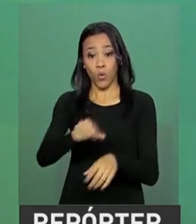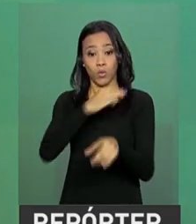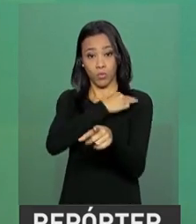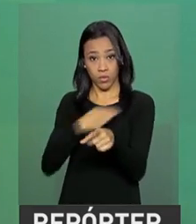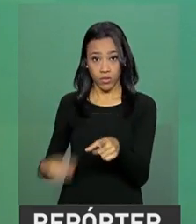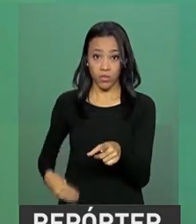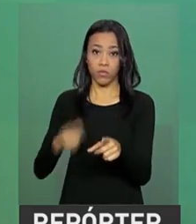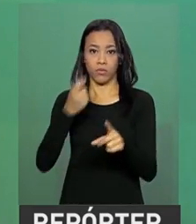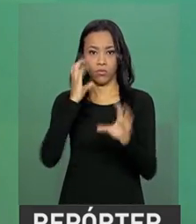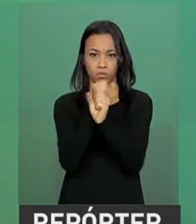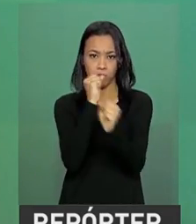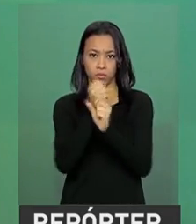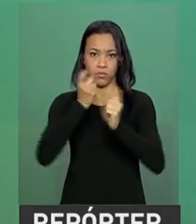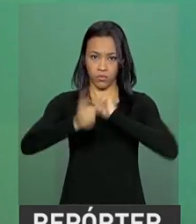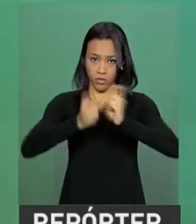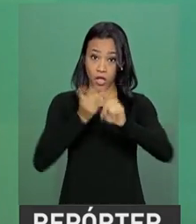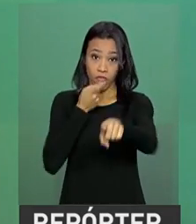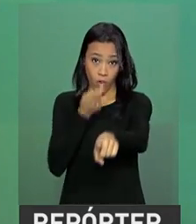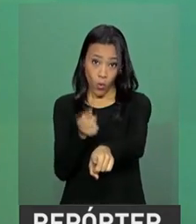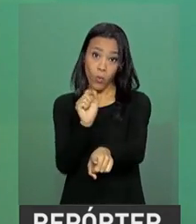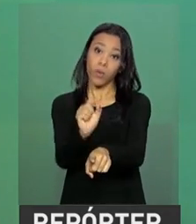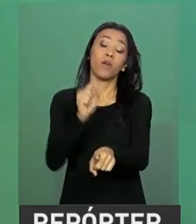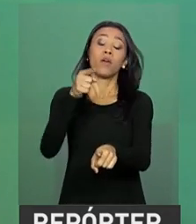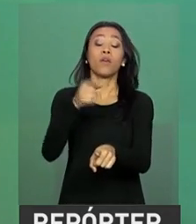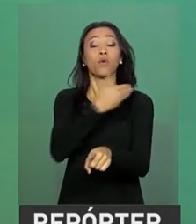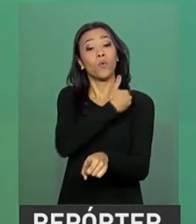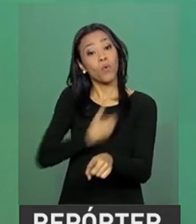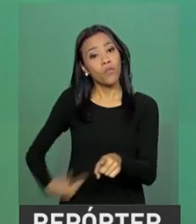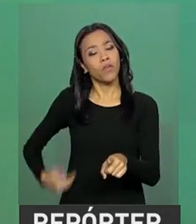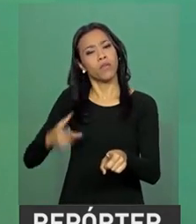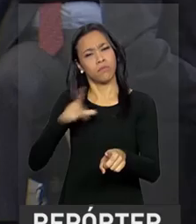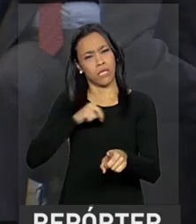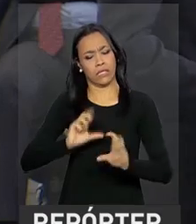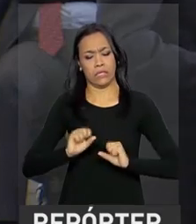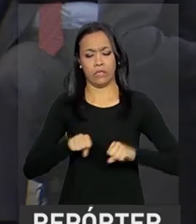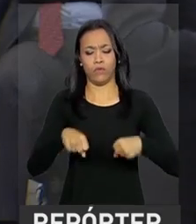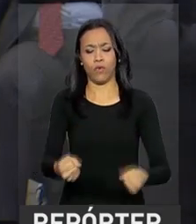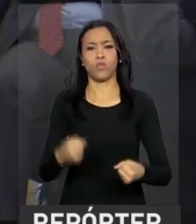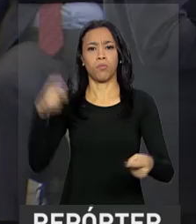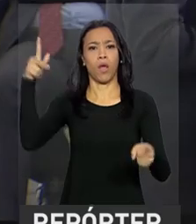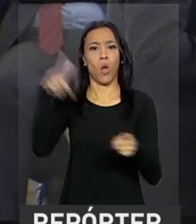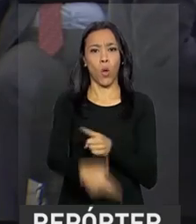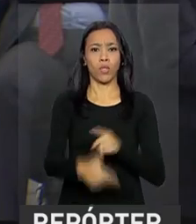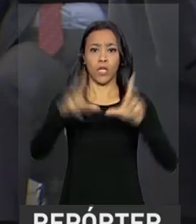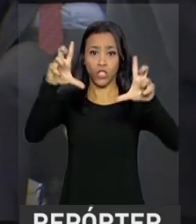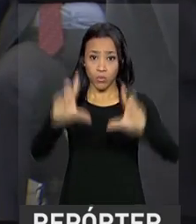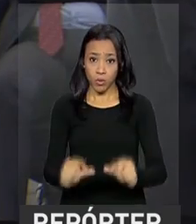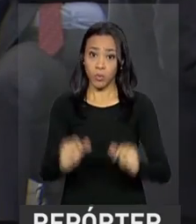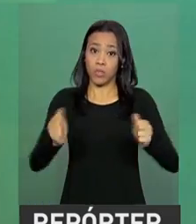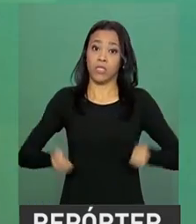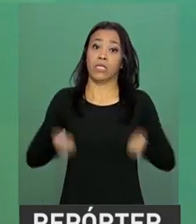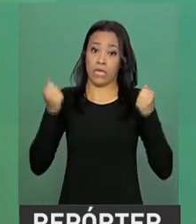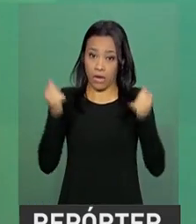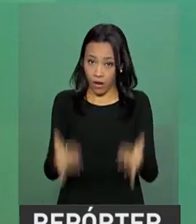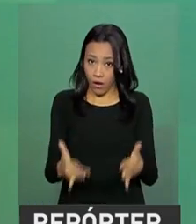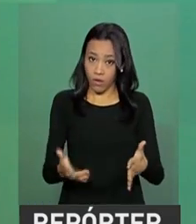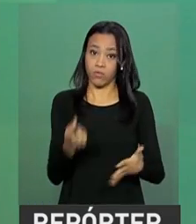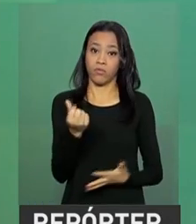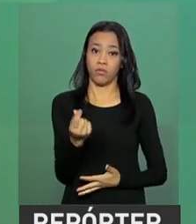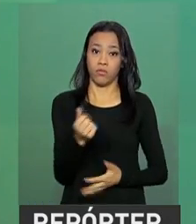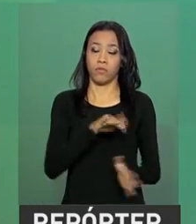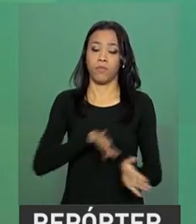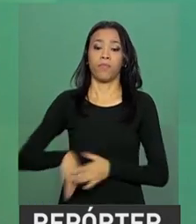que vem sendo adas e afirmou que o governo tem feito um esforço para cortar despesas e limitar gastos a